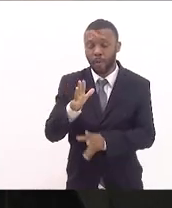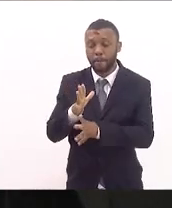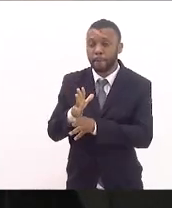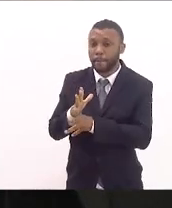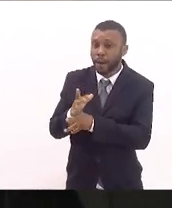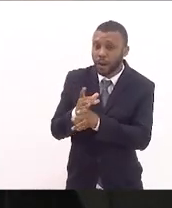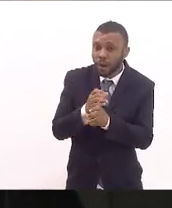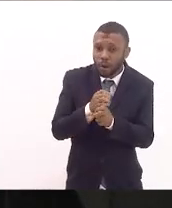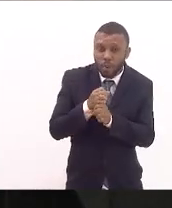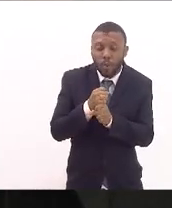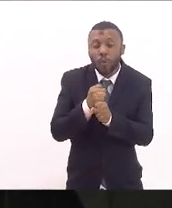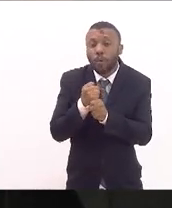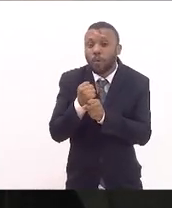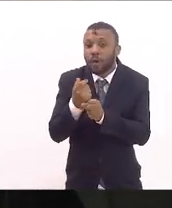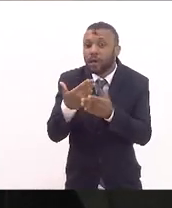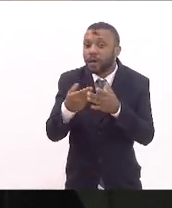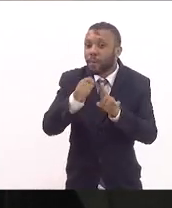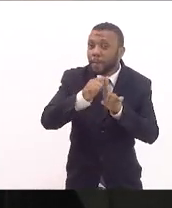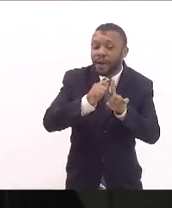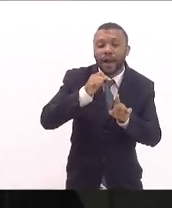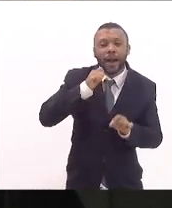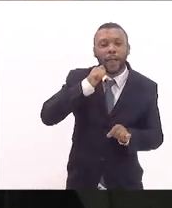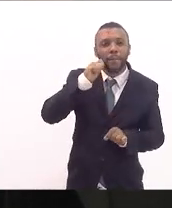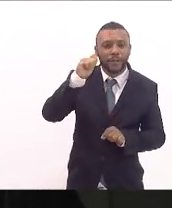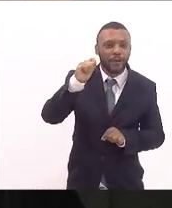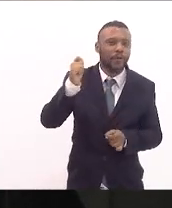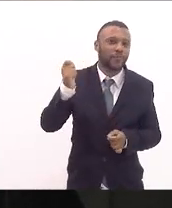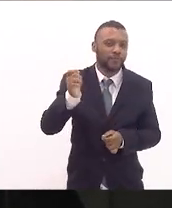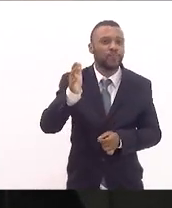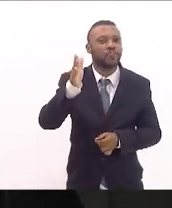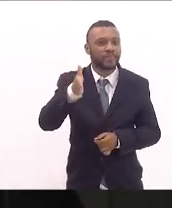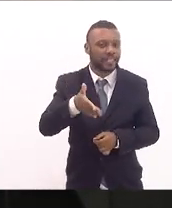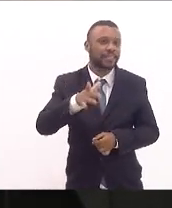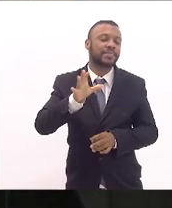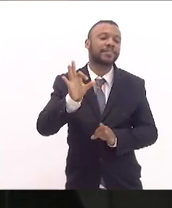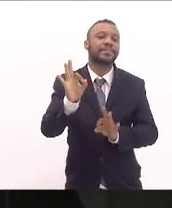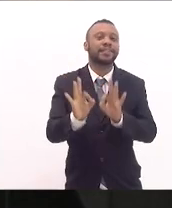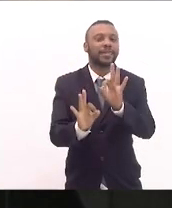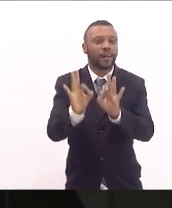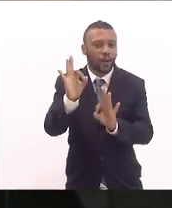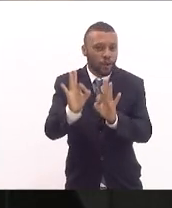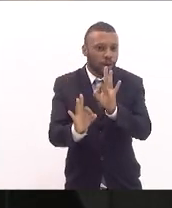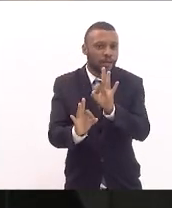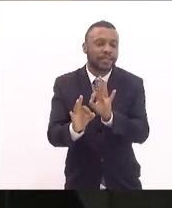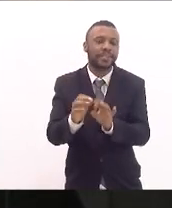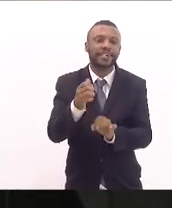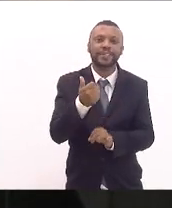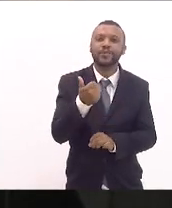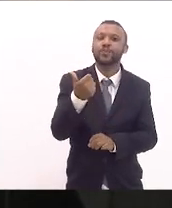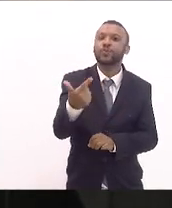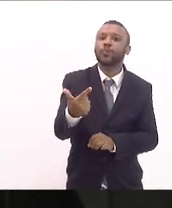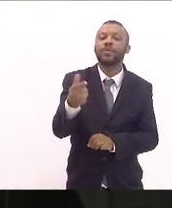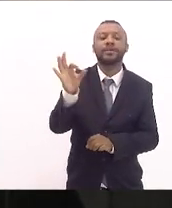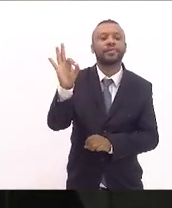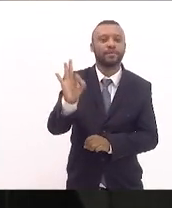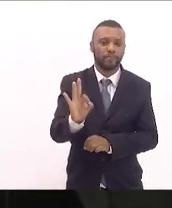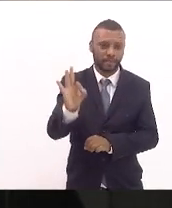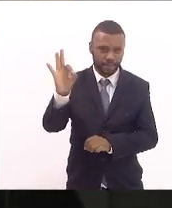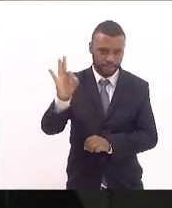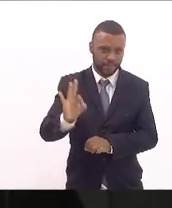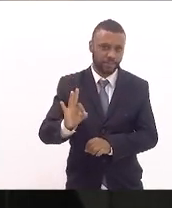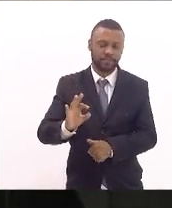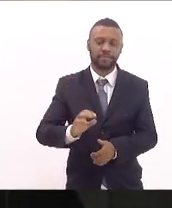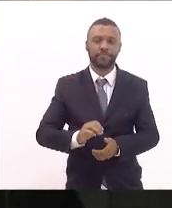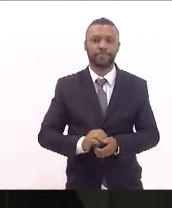o mês de abril já estava na ordem de 12 pontos percentuais